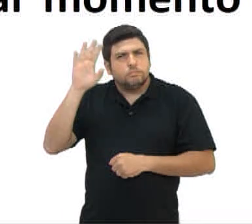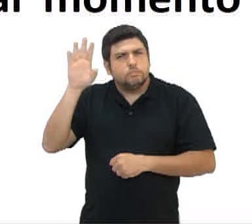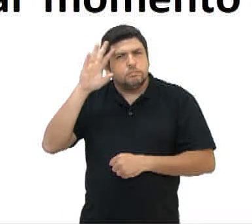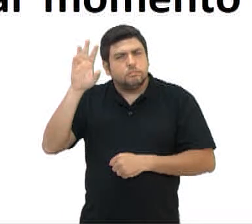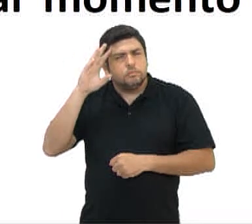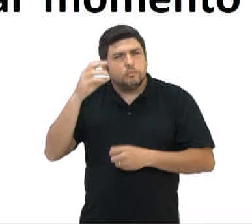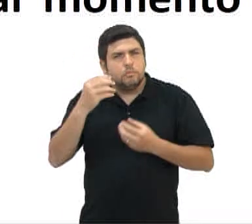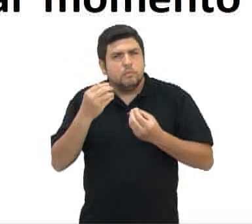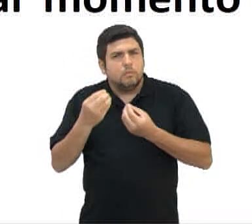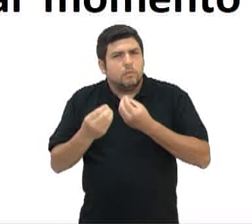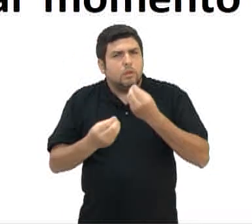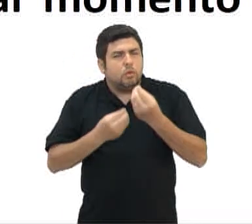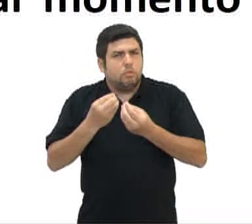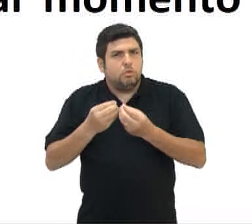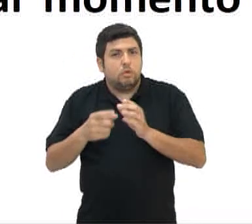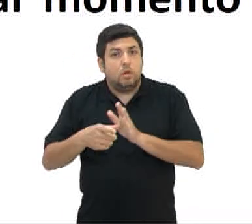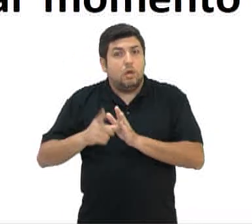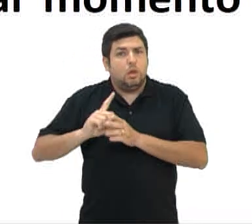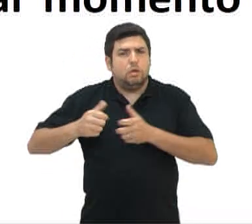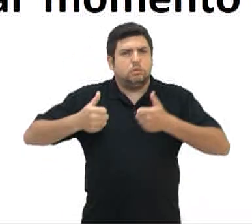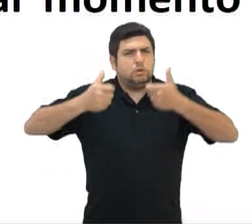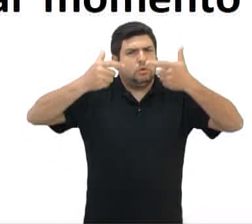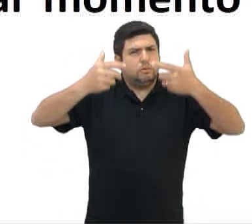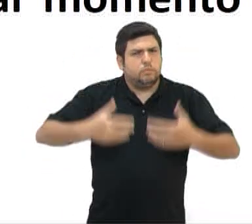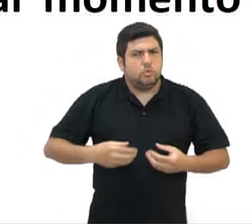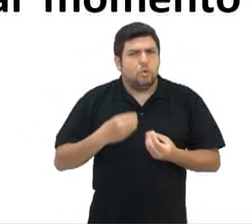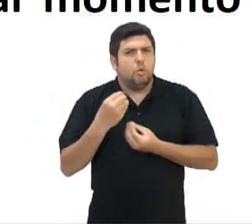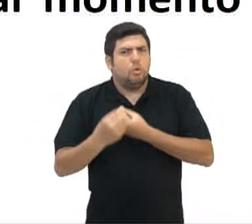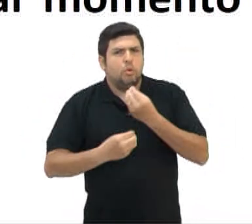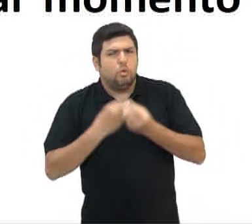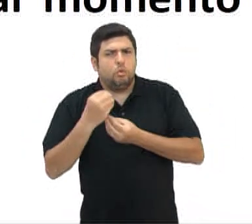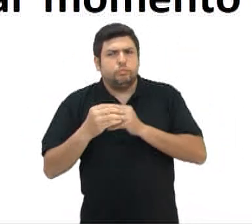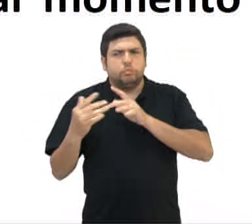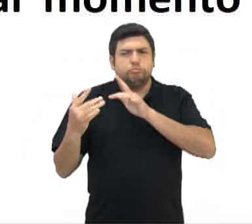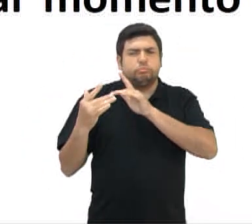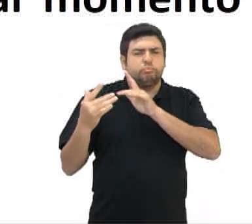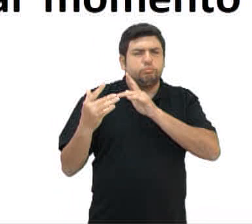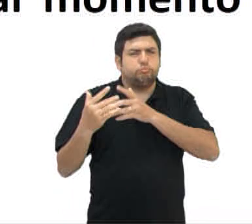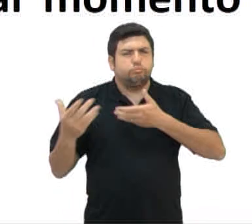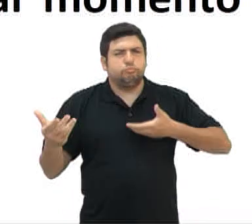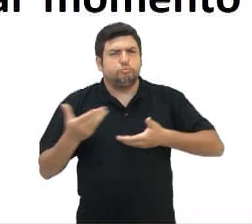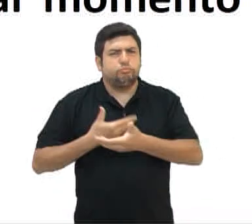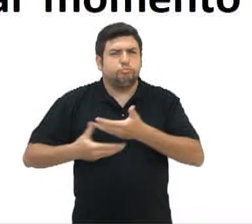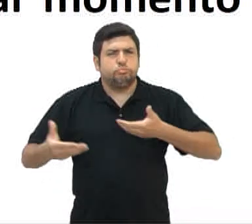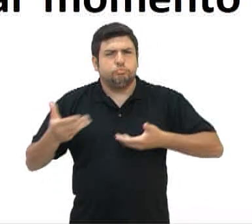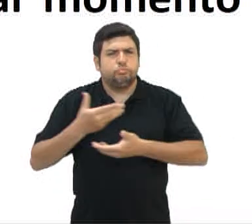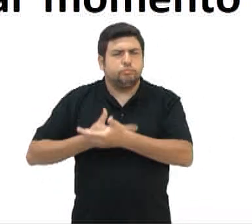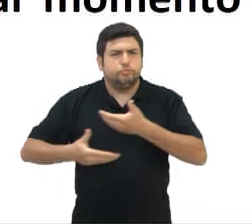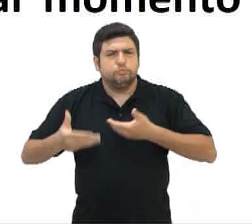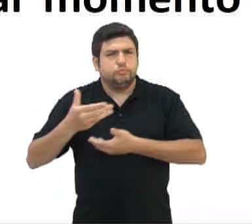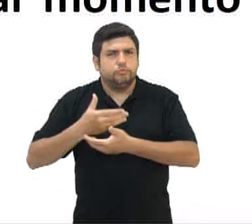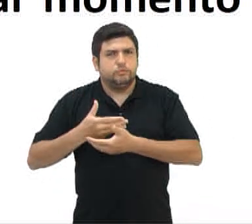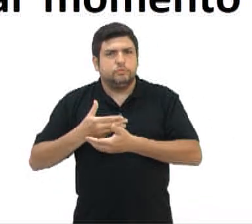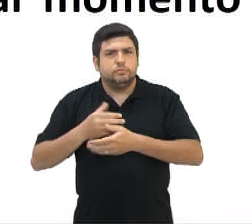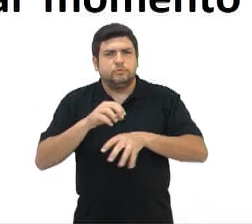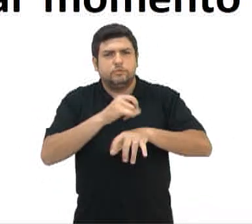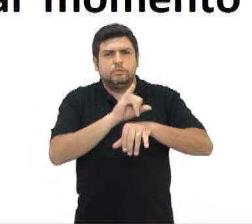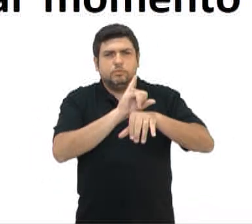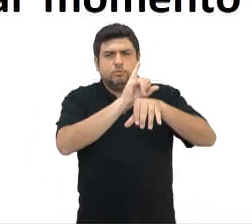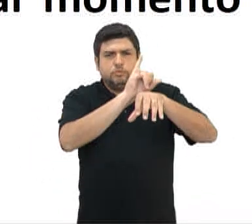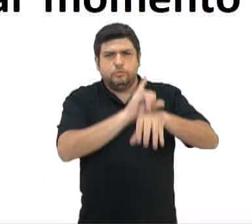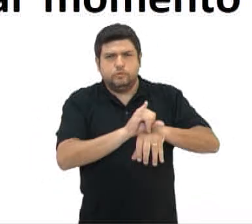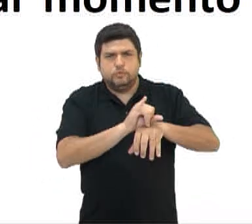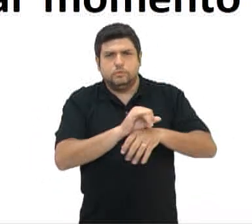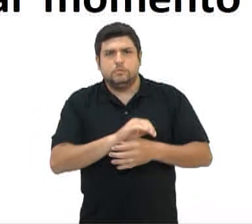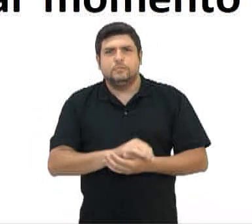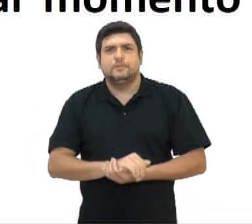essa introdução que eu passei aqui dos preceitos de Goffman, né, e sobre a ideia geral das instituições totais. Maravilha, uns